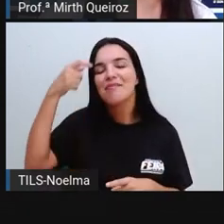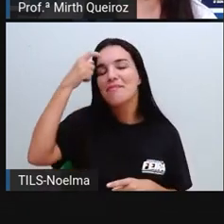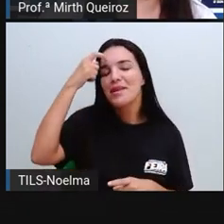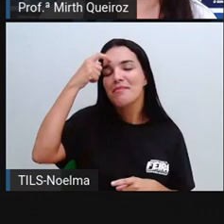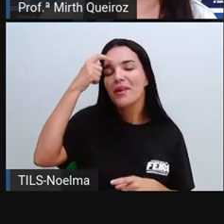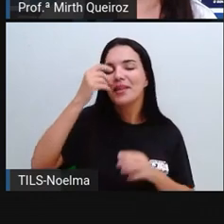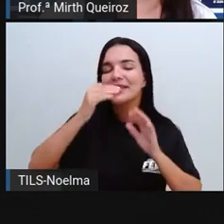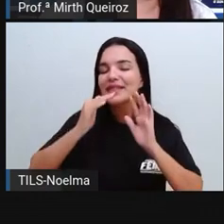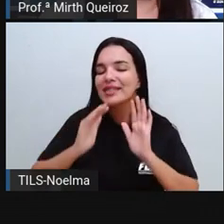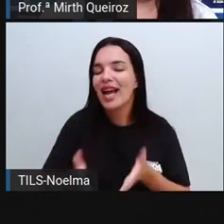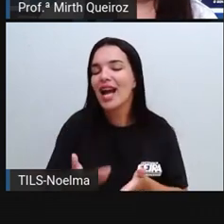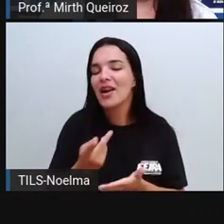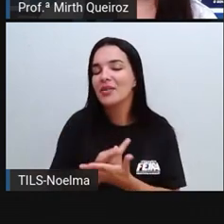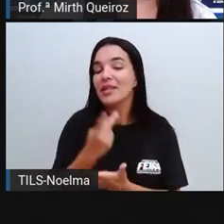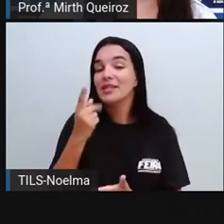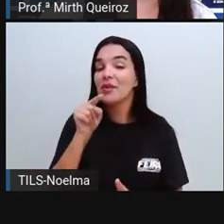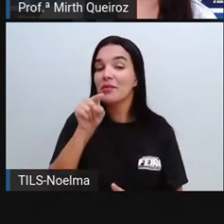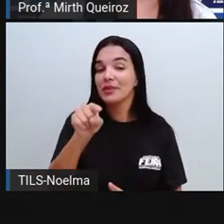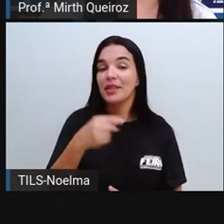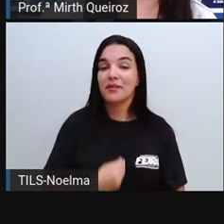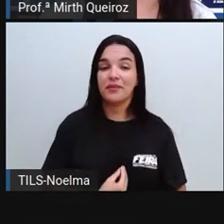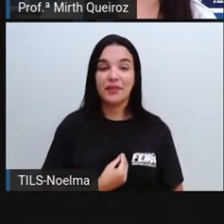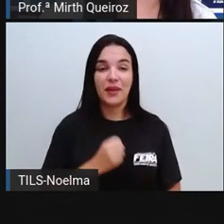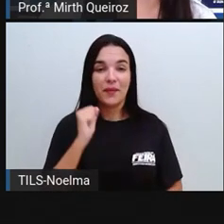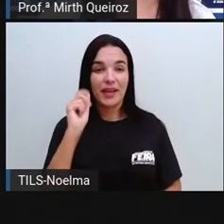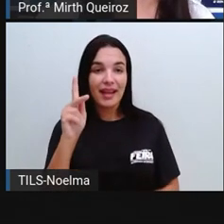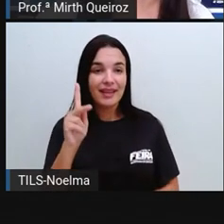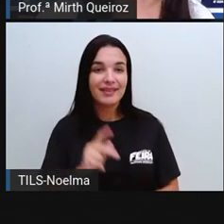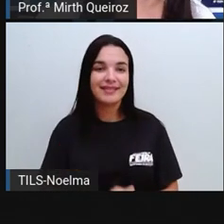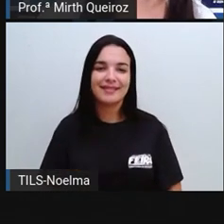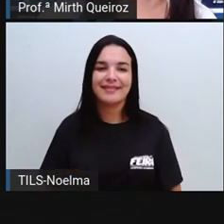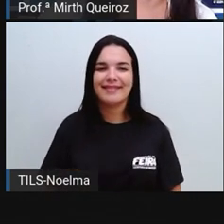que já aconteceu com vocês, certo?